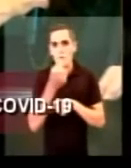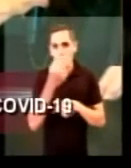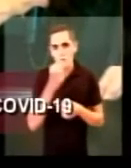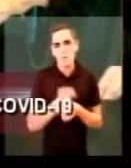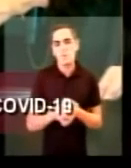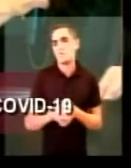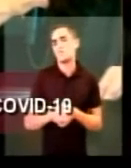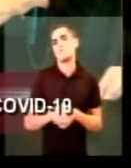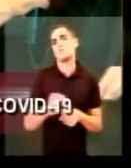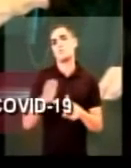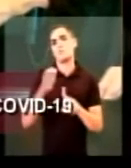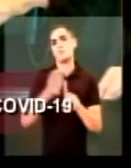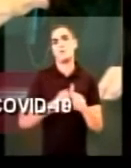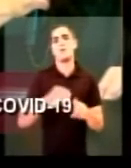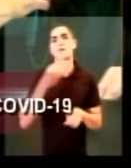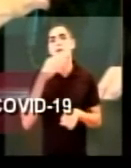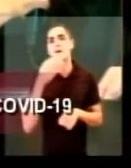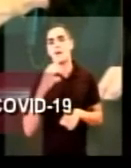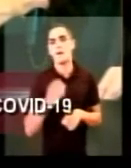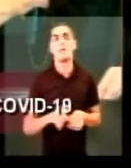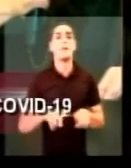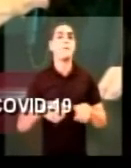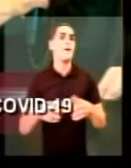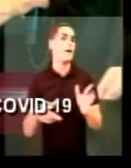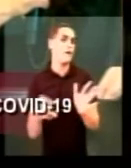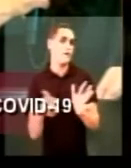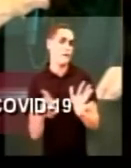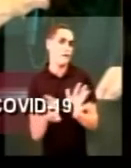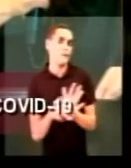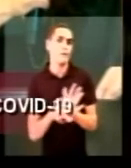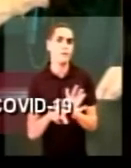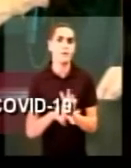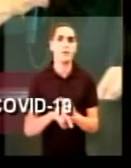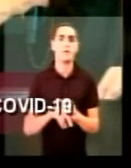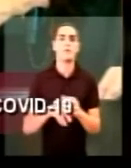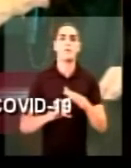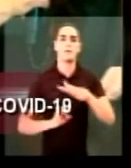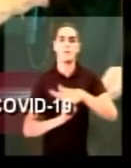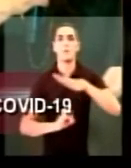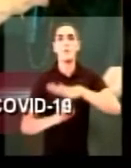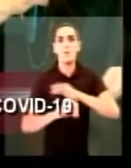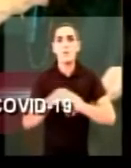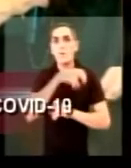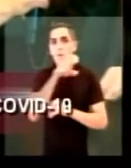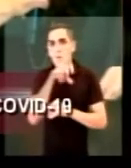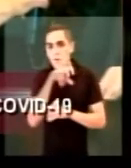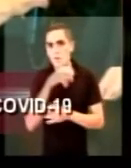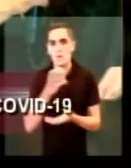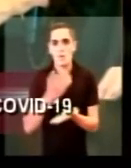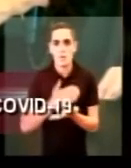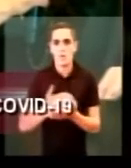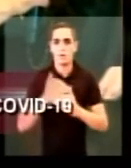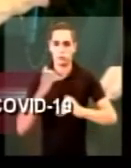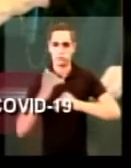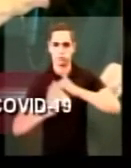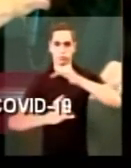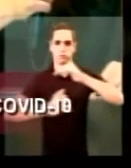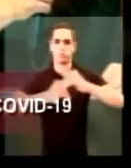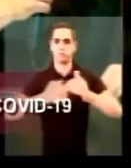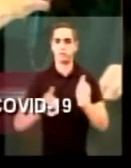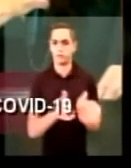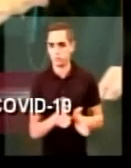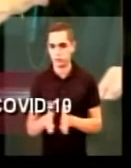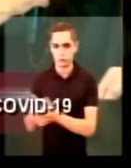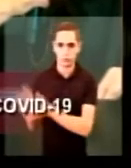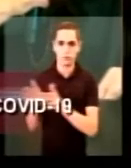data programada ainda, mas o próprio Instituto Butantan já colocou que está em fase de produção e pretende encerrar a produção dessas vacinas